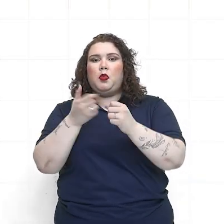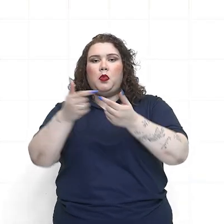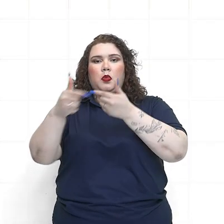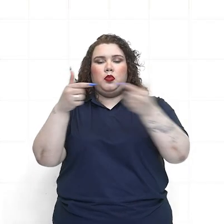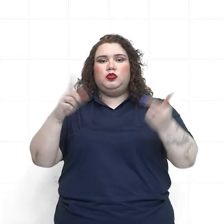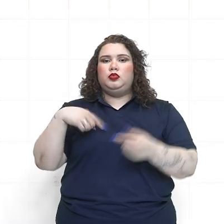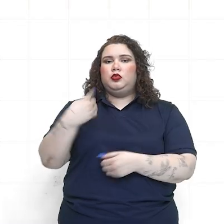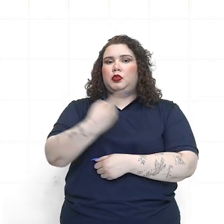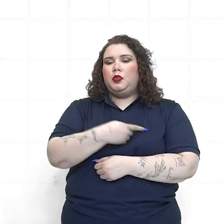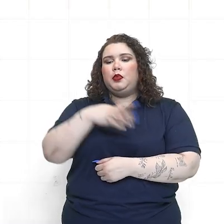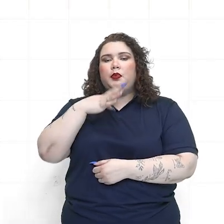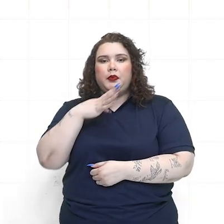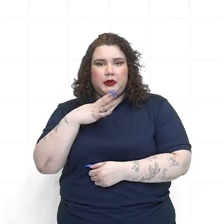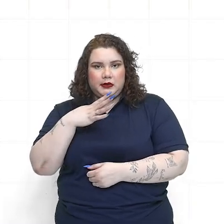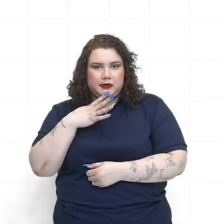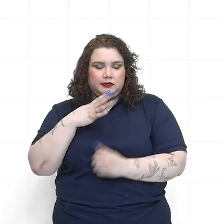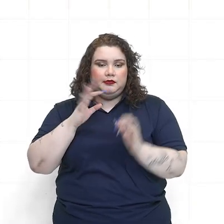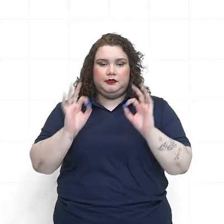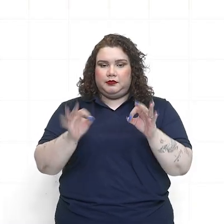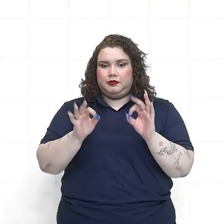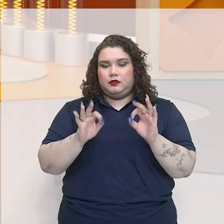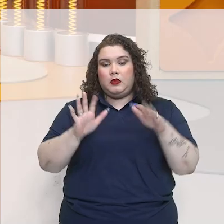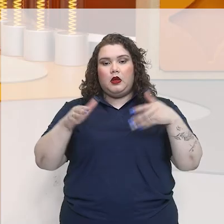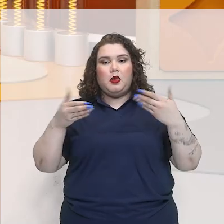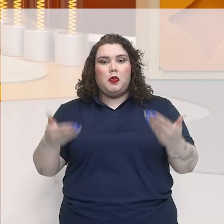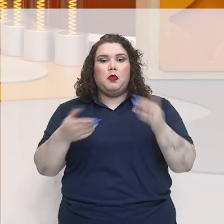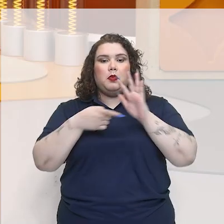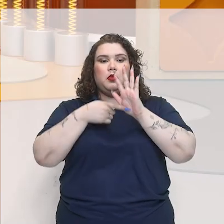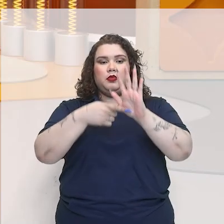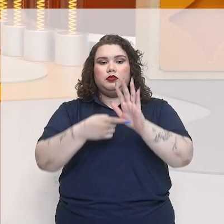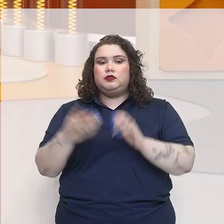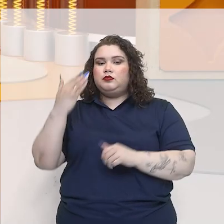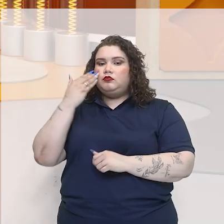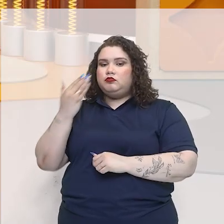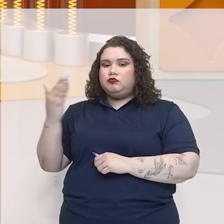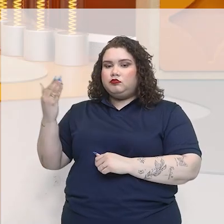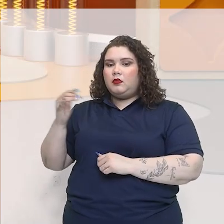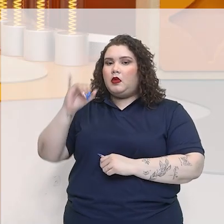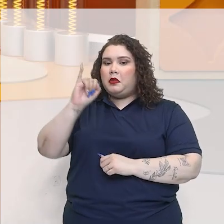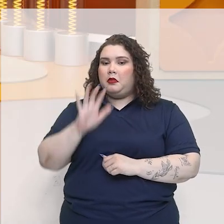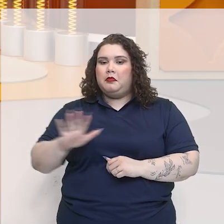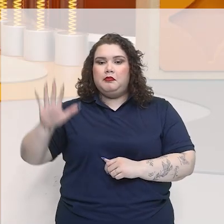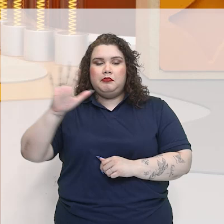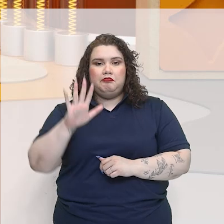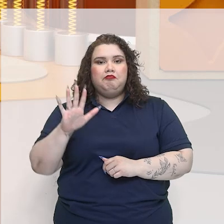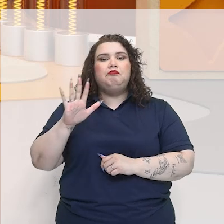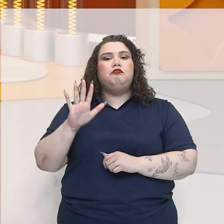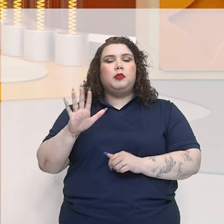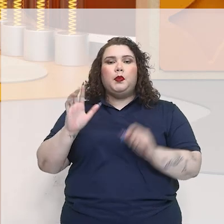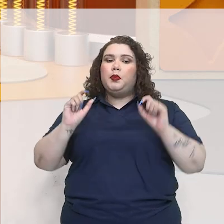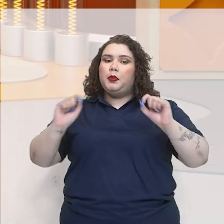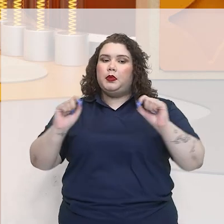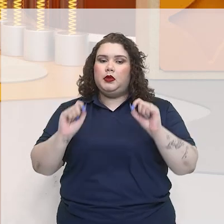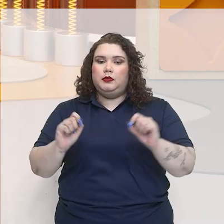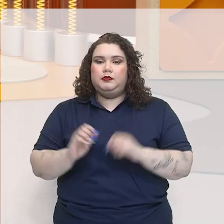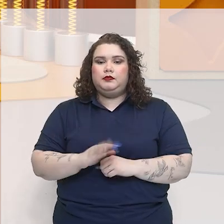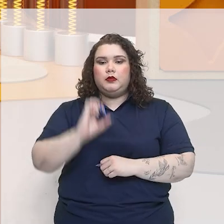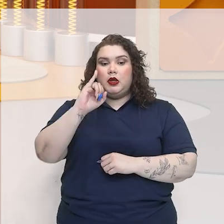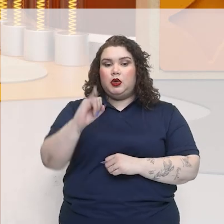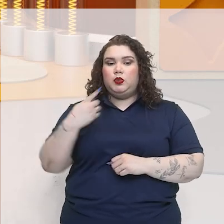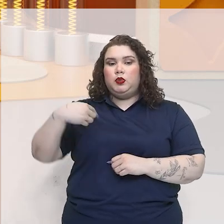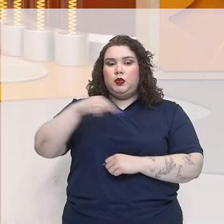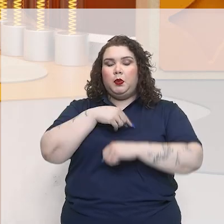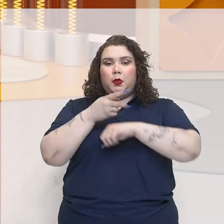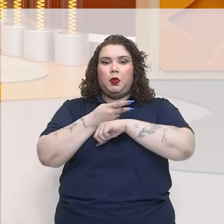outros que conhecemos. Então, eu trago para vocês, olha que quadrinho aqui interessante, tá? Se a gente busca, então,